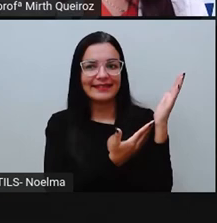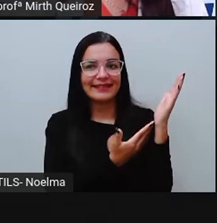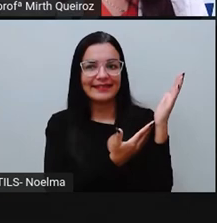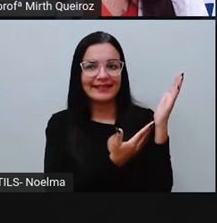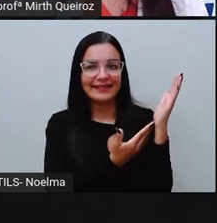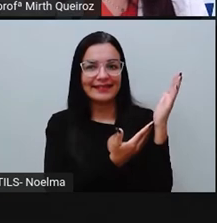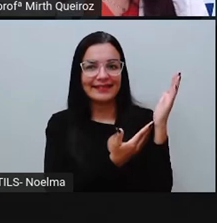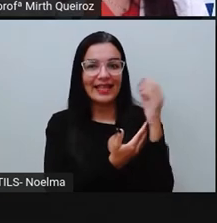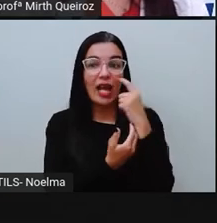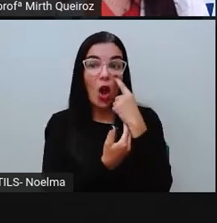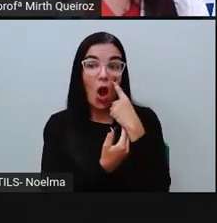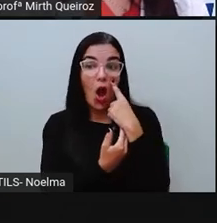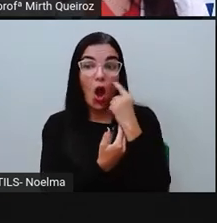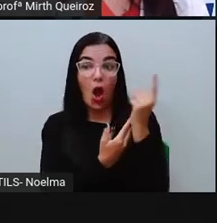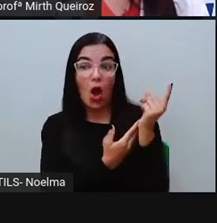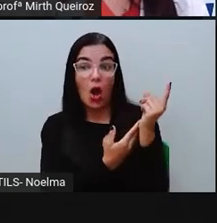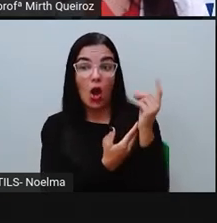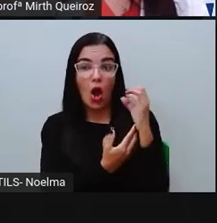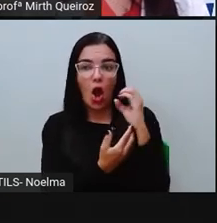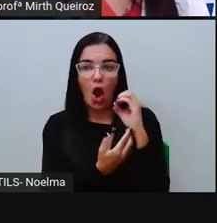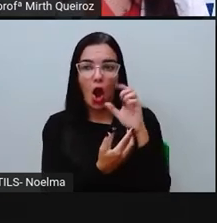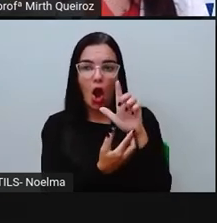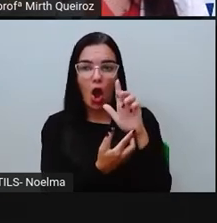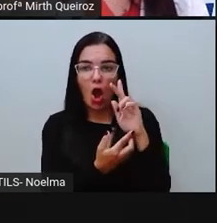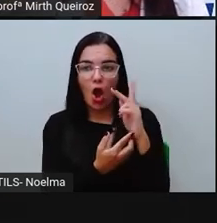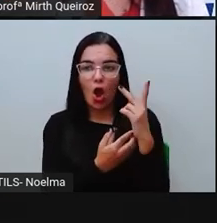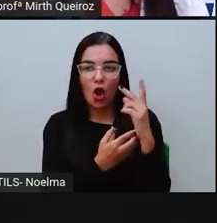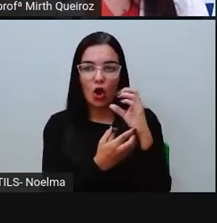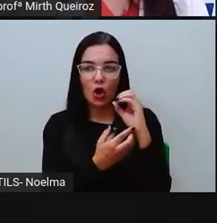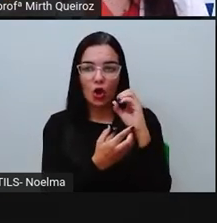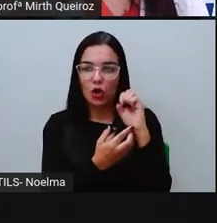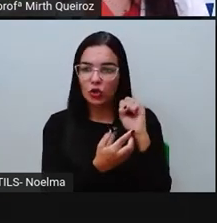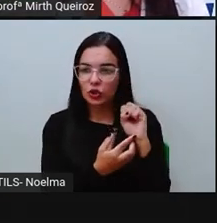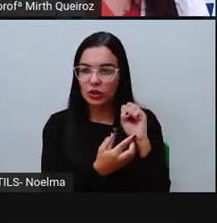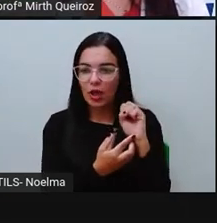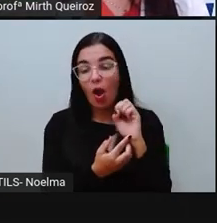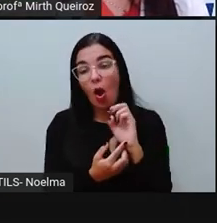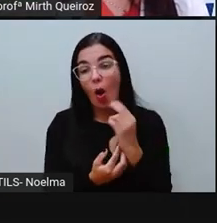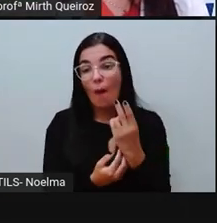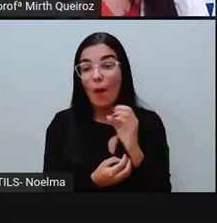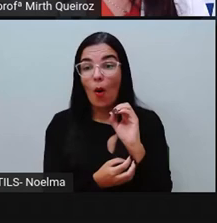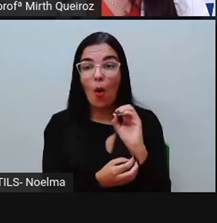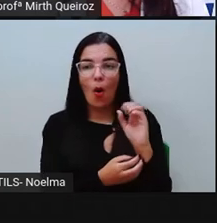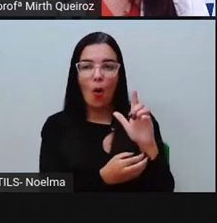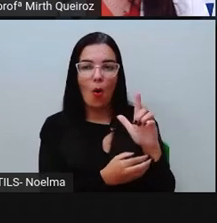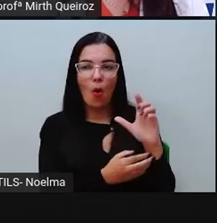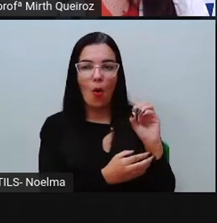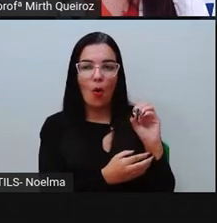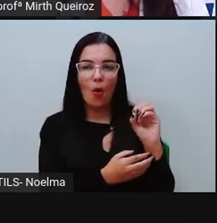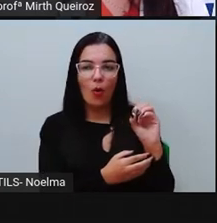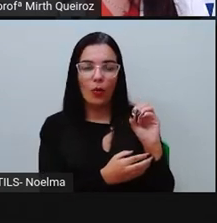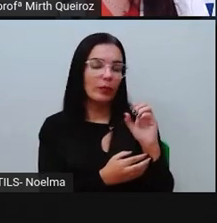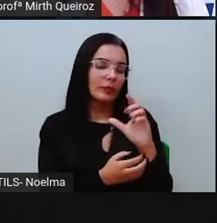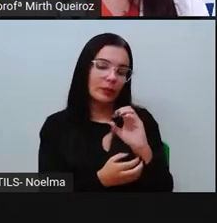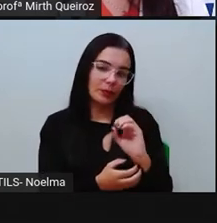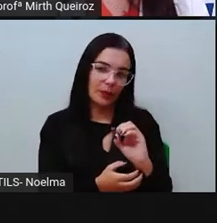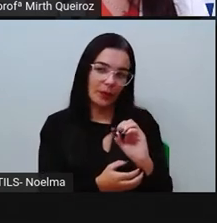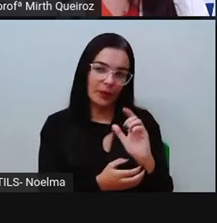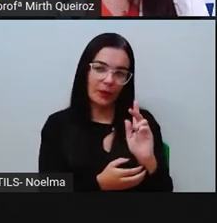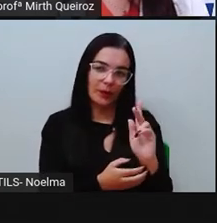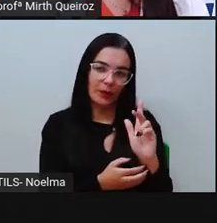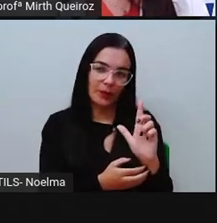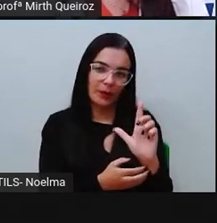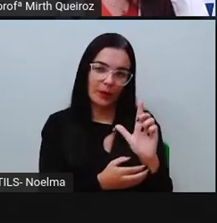Olho. Quem escreveu olhos? Só colocar o S, né? Olho. É com